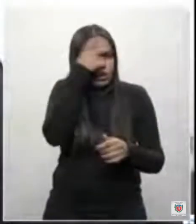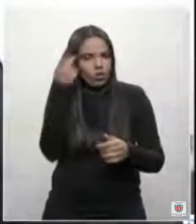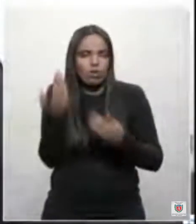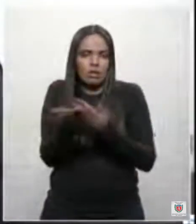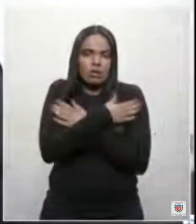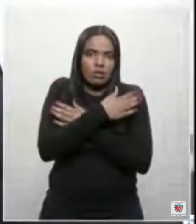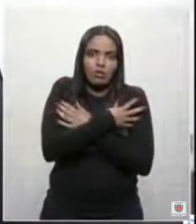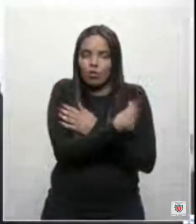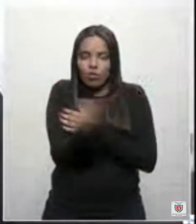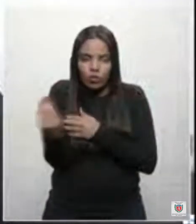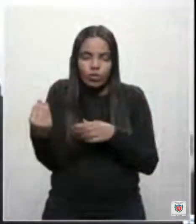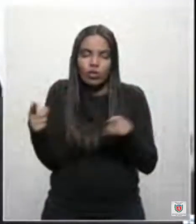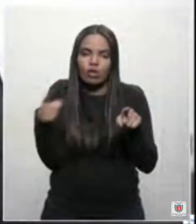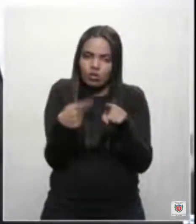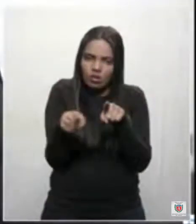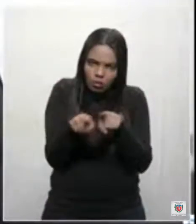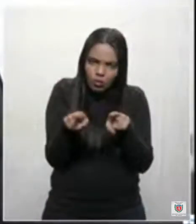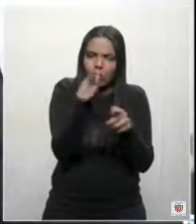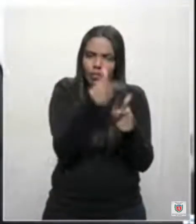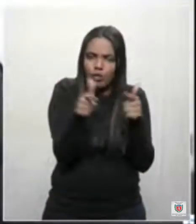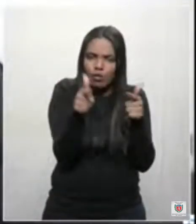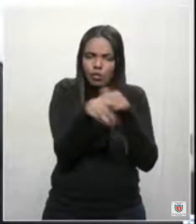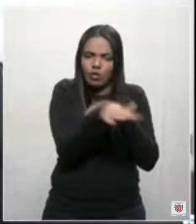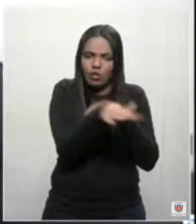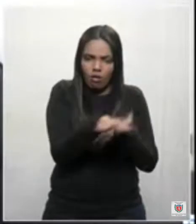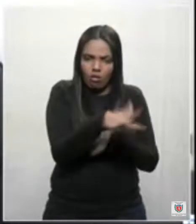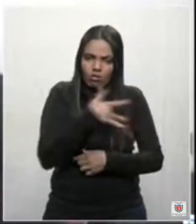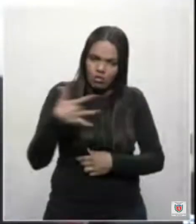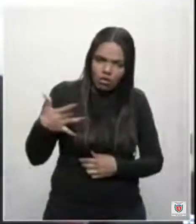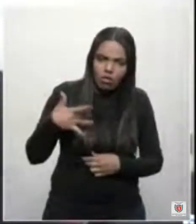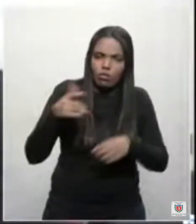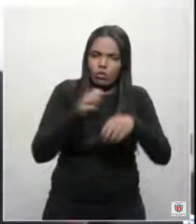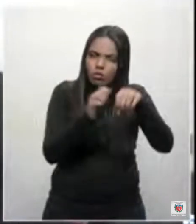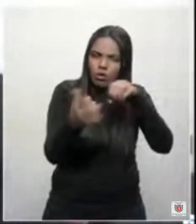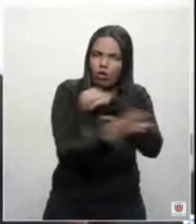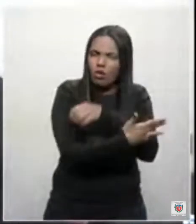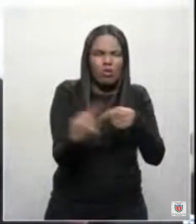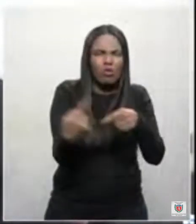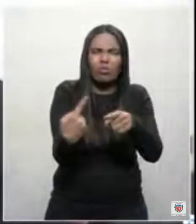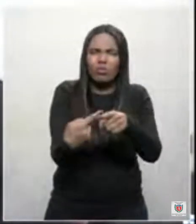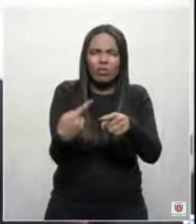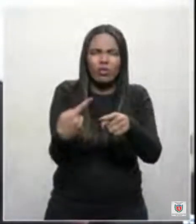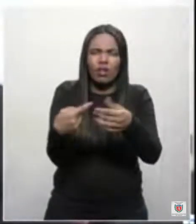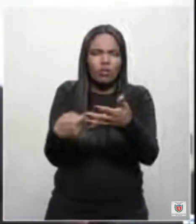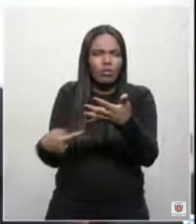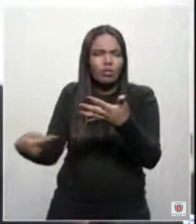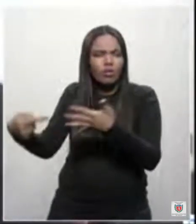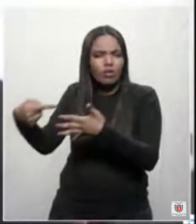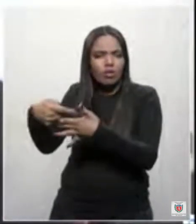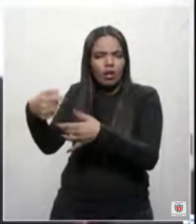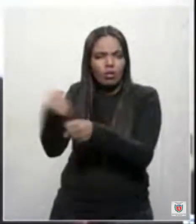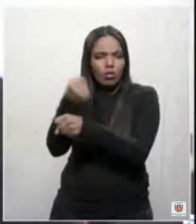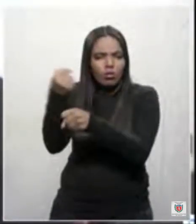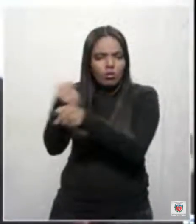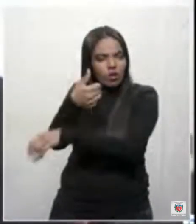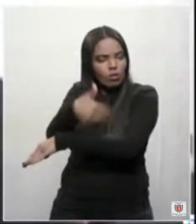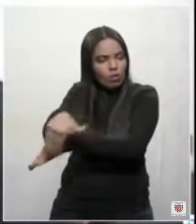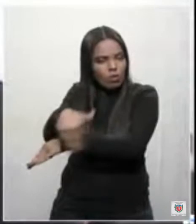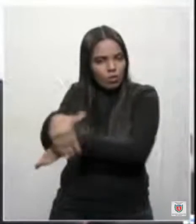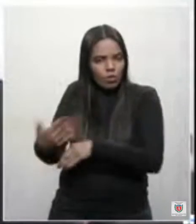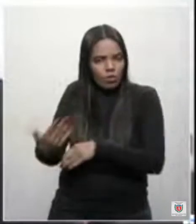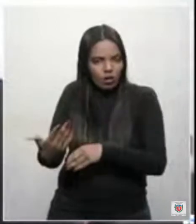pelo caos da saúde do corona, por que o asfalto continua sendo prioridade nesse momento? Por que não